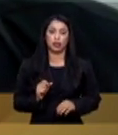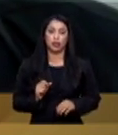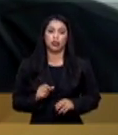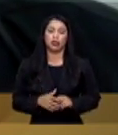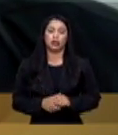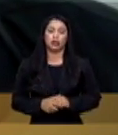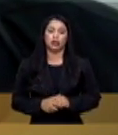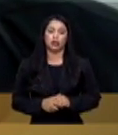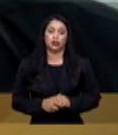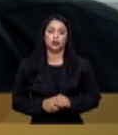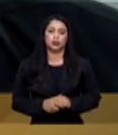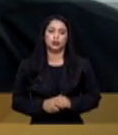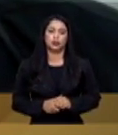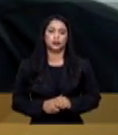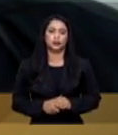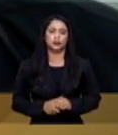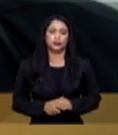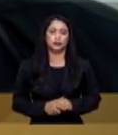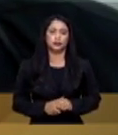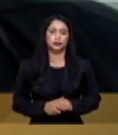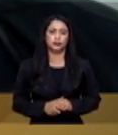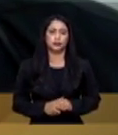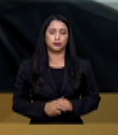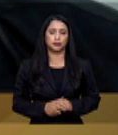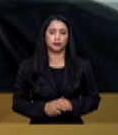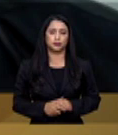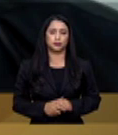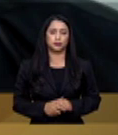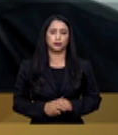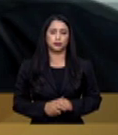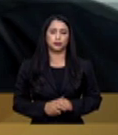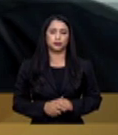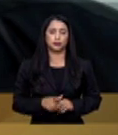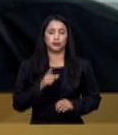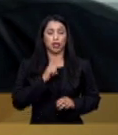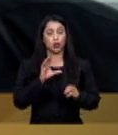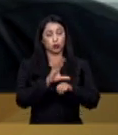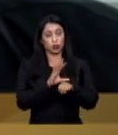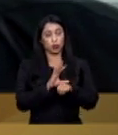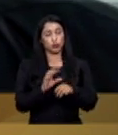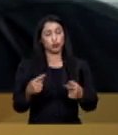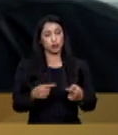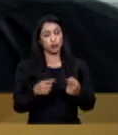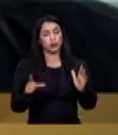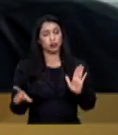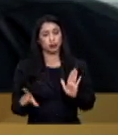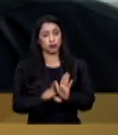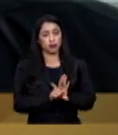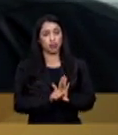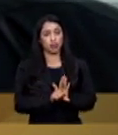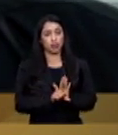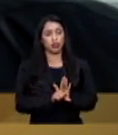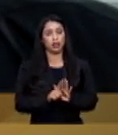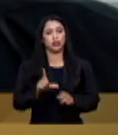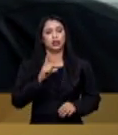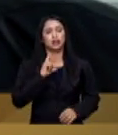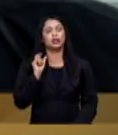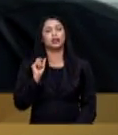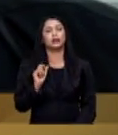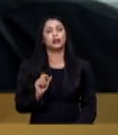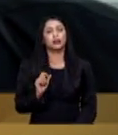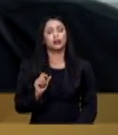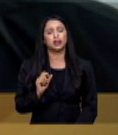De resto, esse tipo de cláusula é meramente expletivo, visto que, por disposição legal de sobredito,